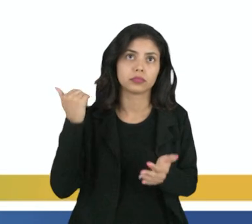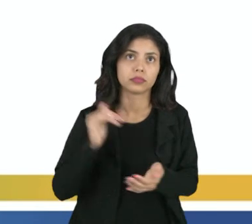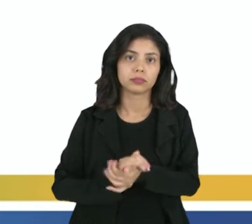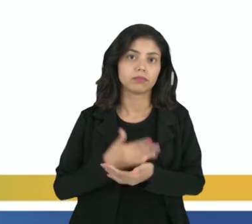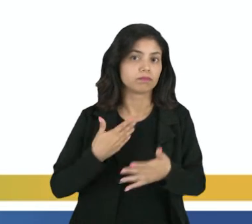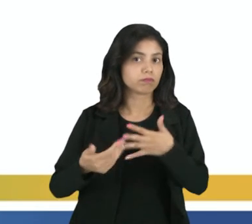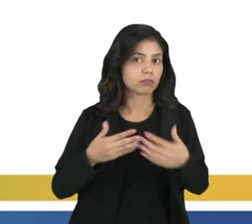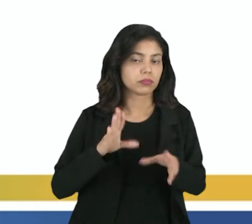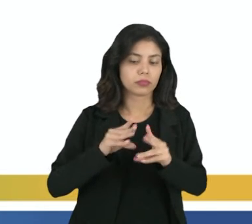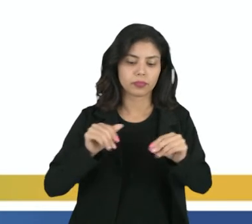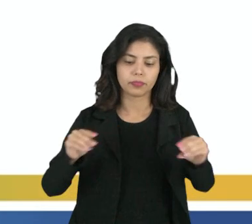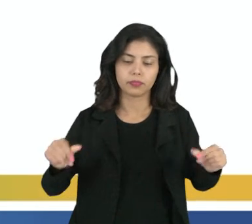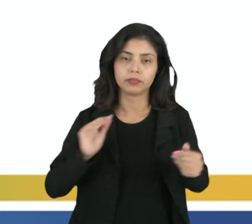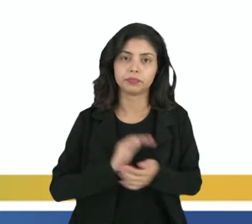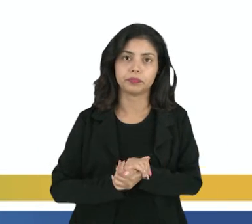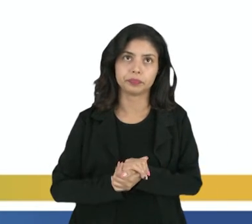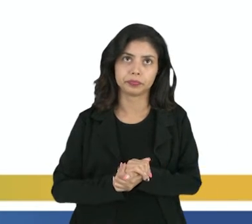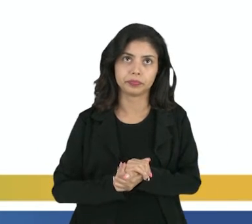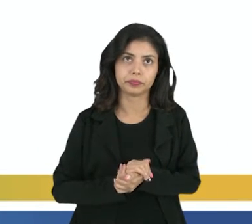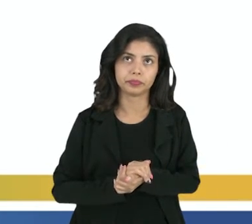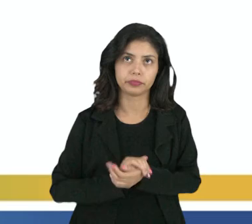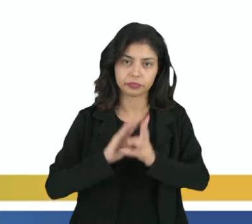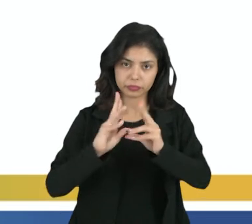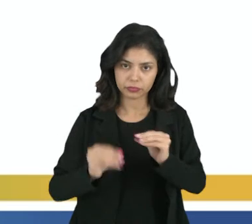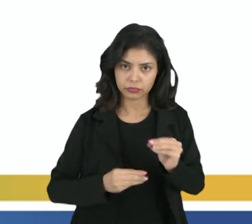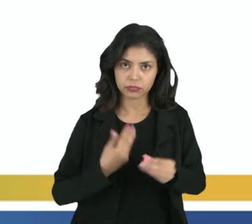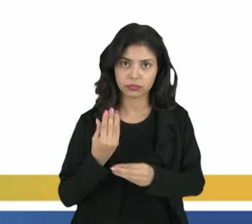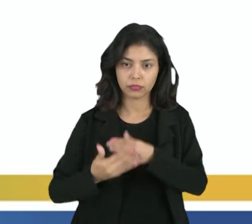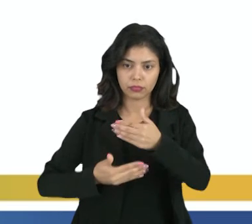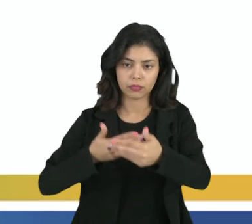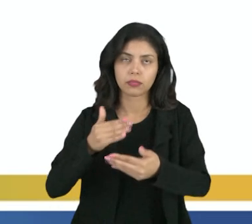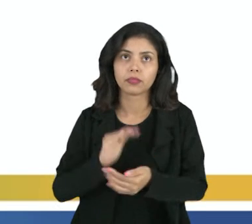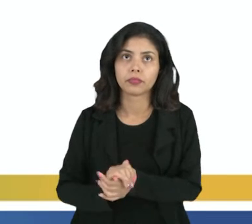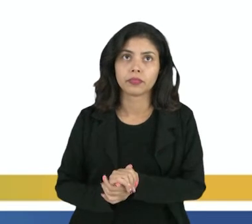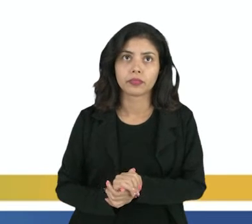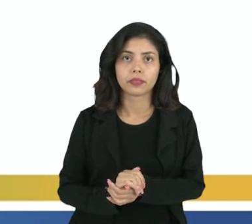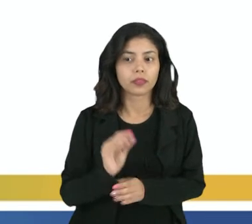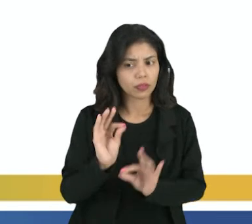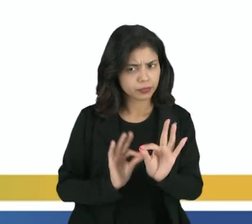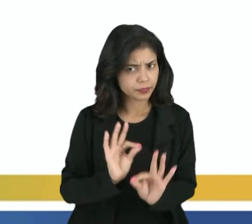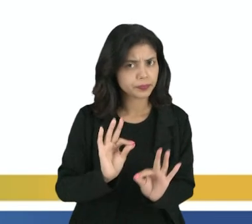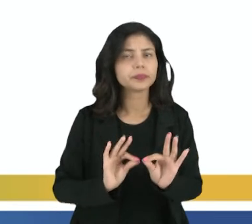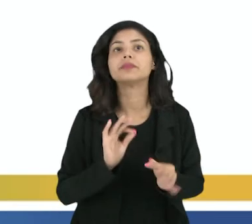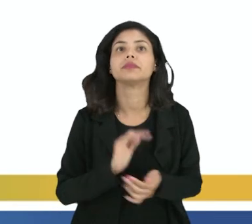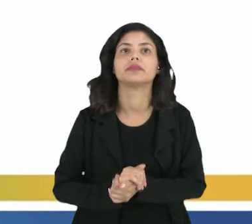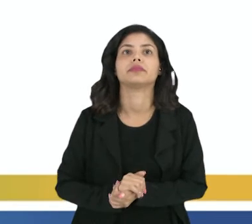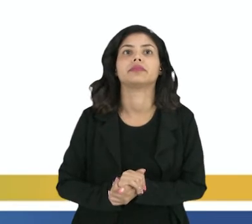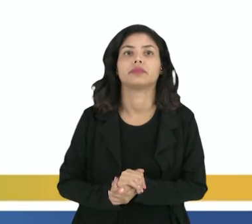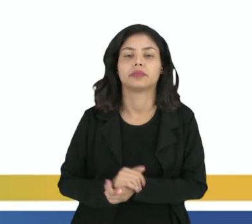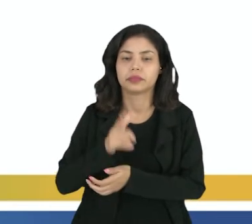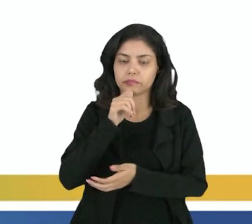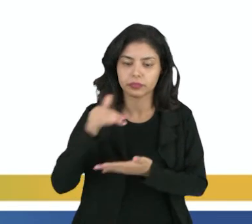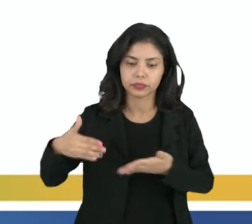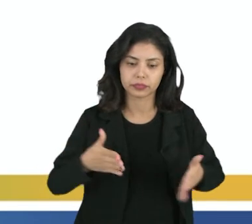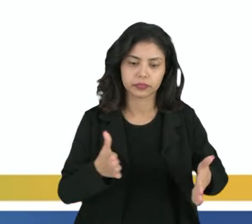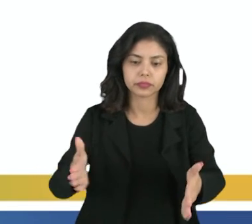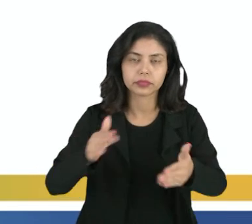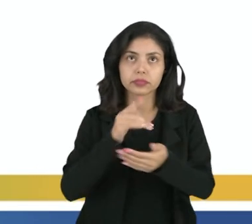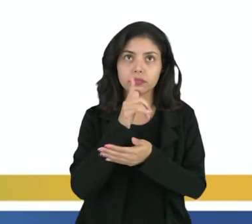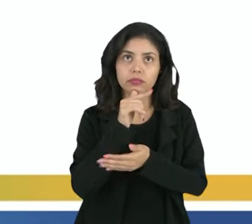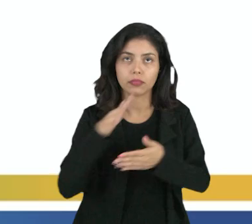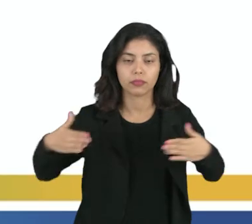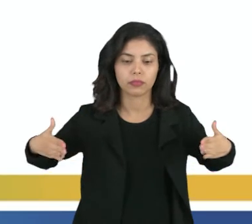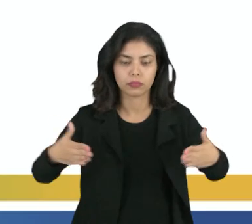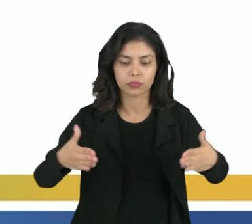acidez do solo a gente tem um desenvolvimento na agricultura então isso atrapalha para quem mexe com agricultura nos rios nos